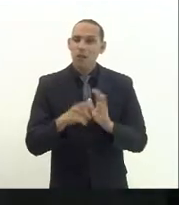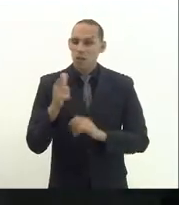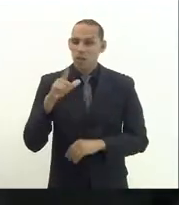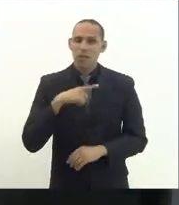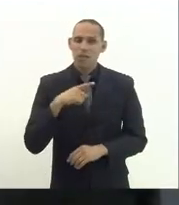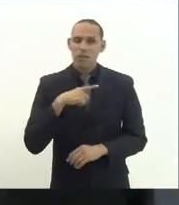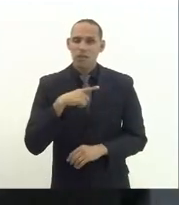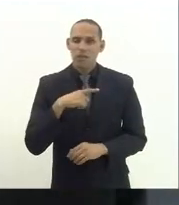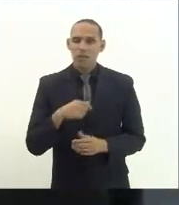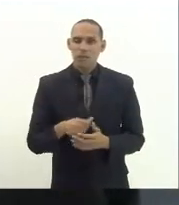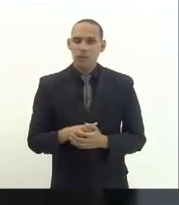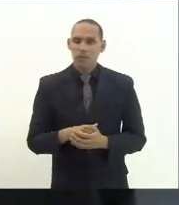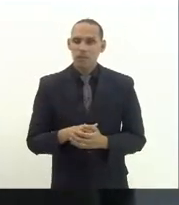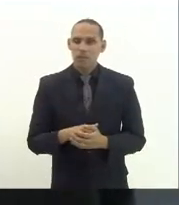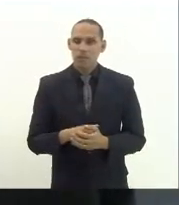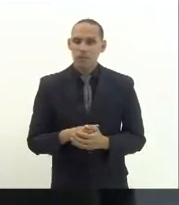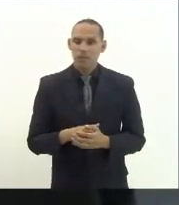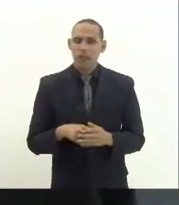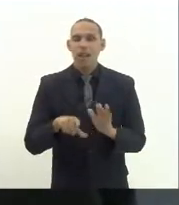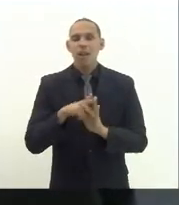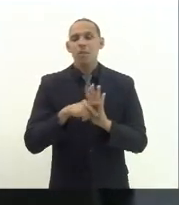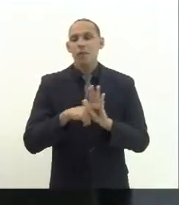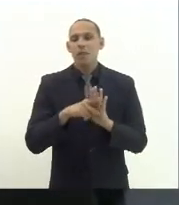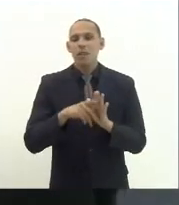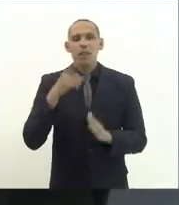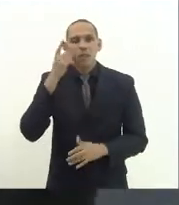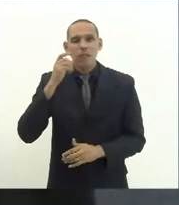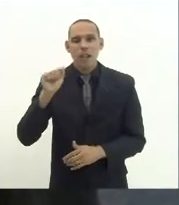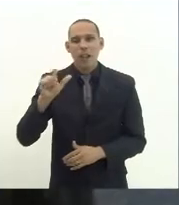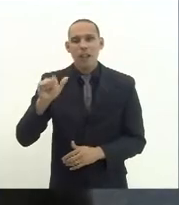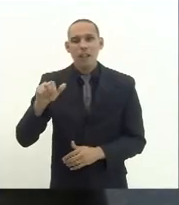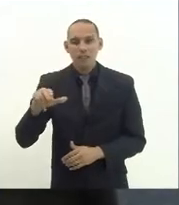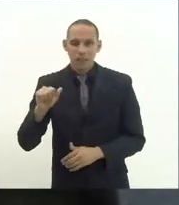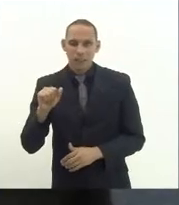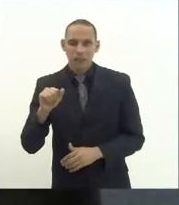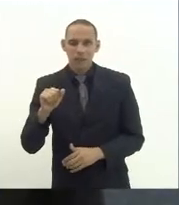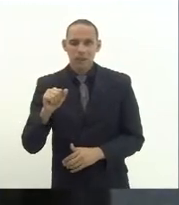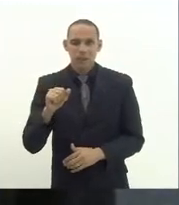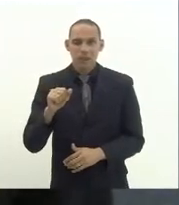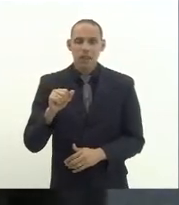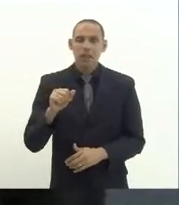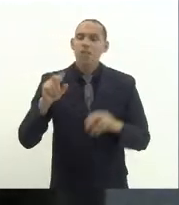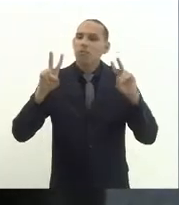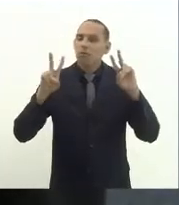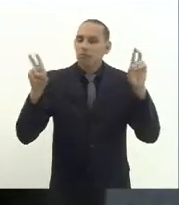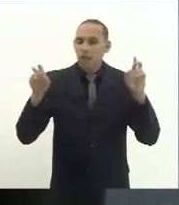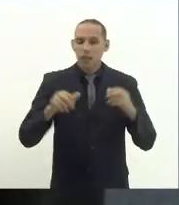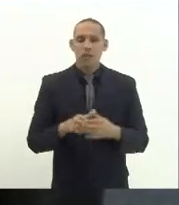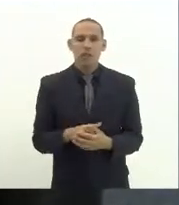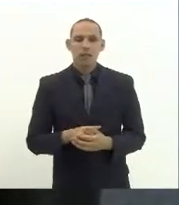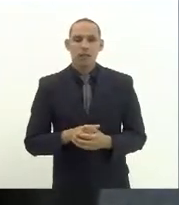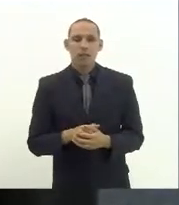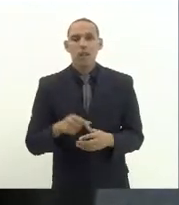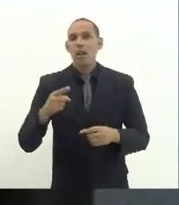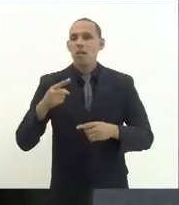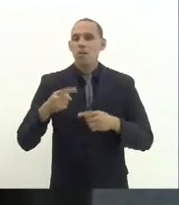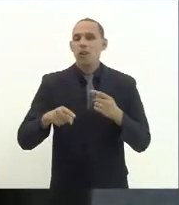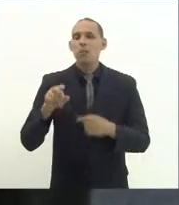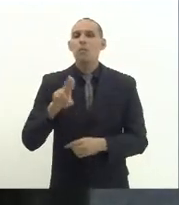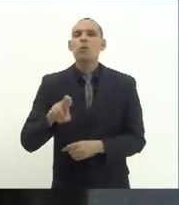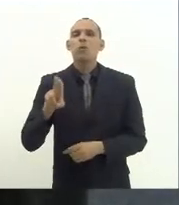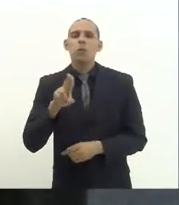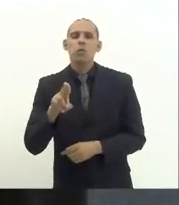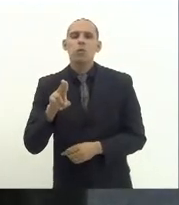projeto o projeto de lei da deputada Alana Passos trata do seguinte tema que proíbe utilização